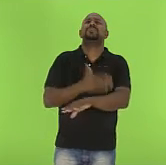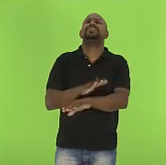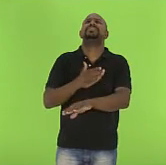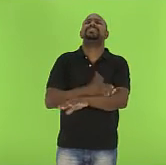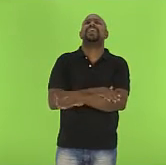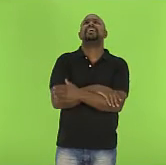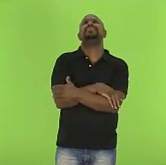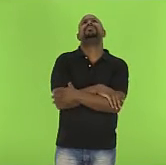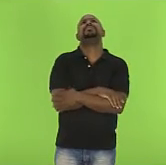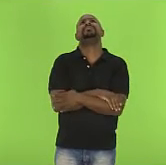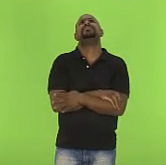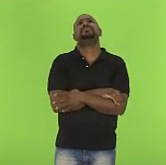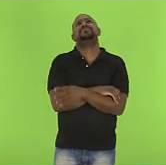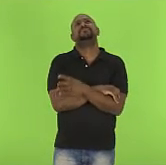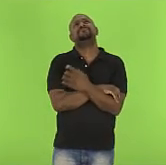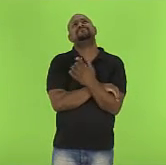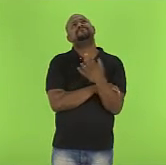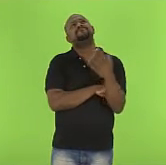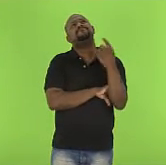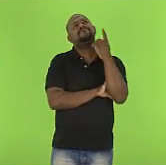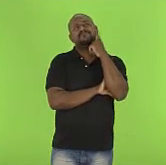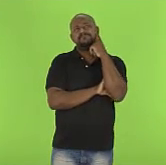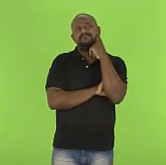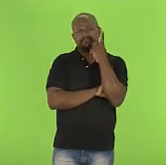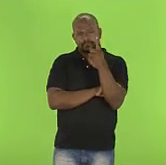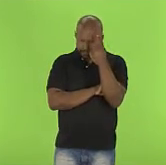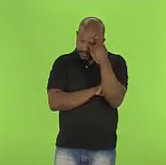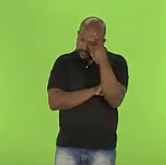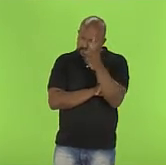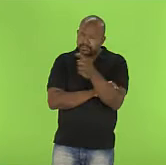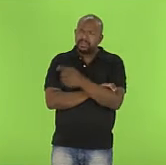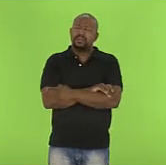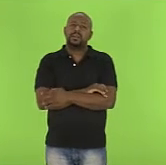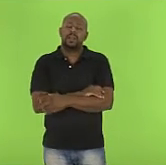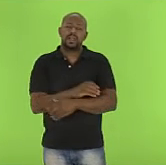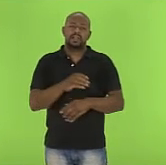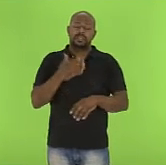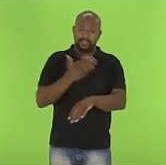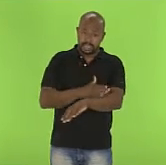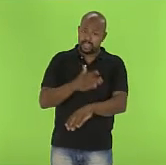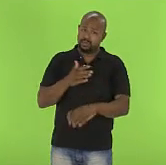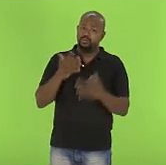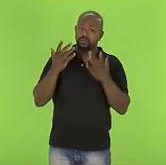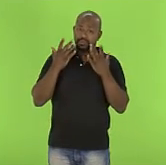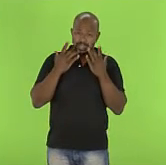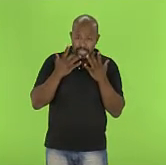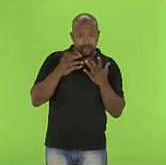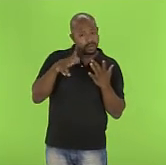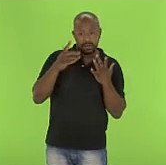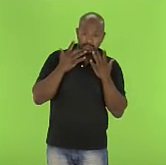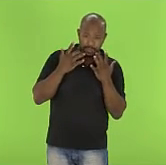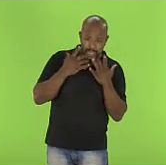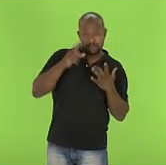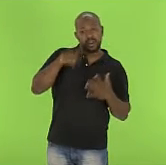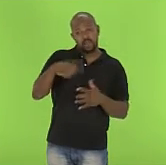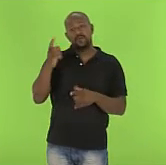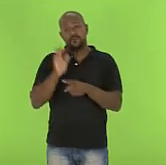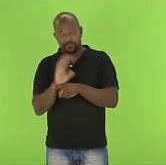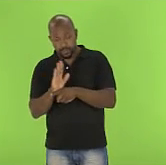que eu ensaio? Pensa comigo. Como que eu ensaio no espetáculo, que não é um espetáculo, que é um